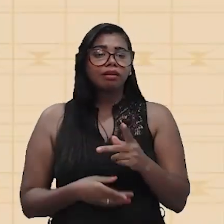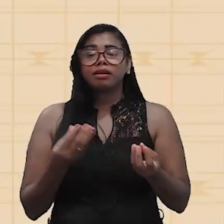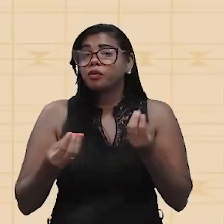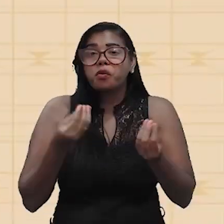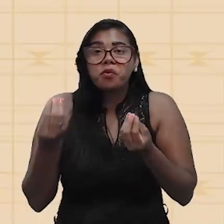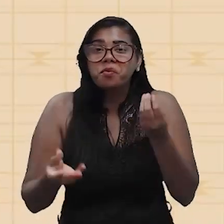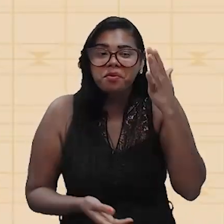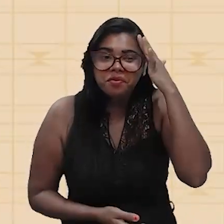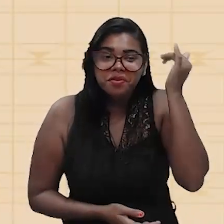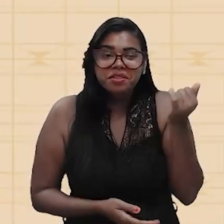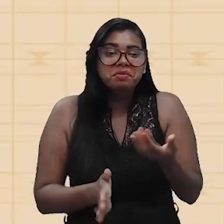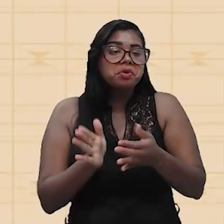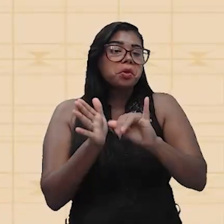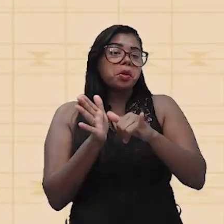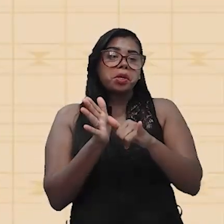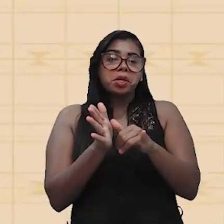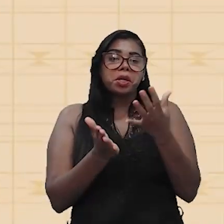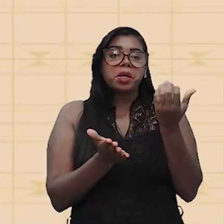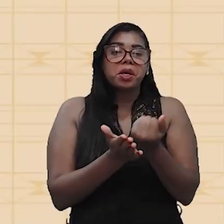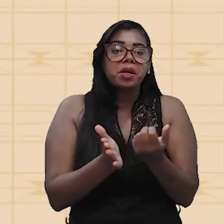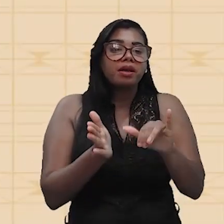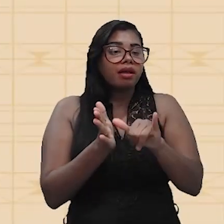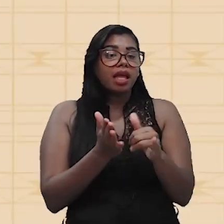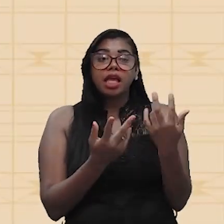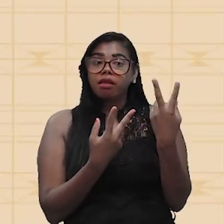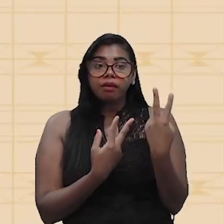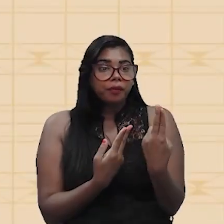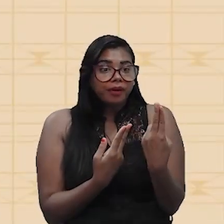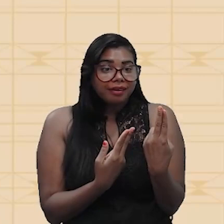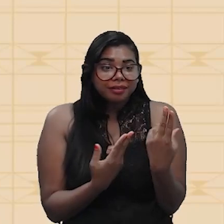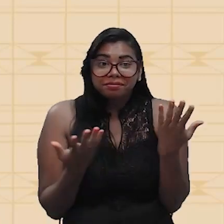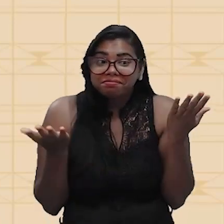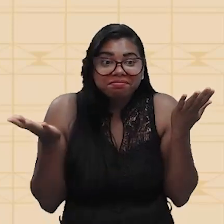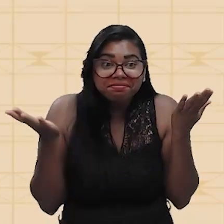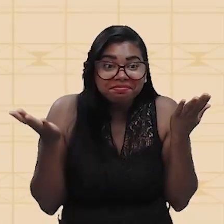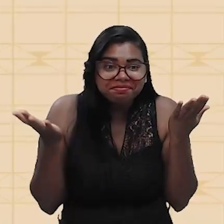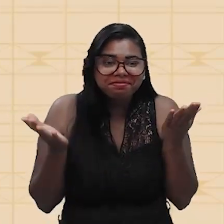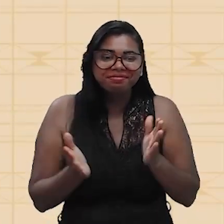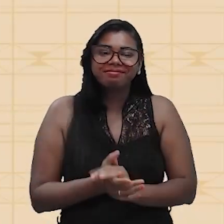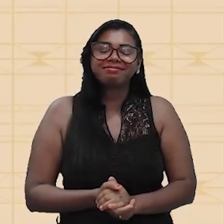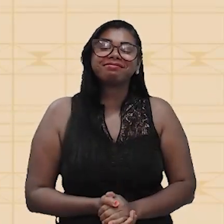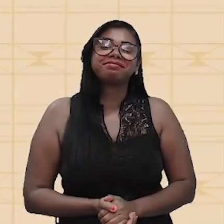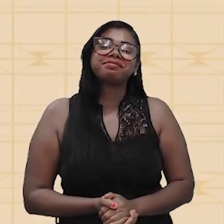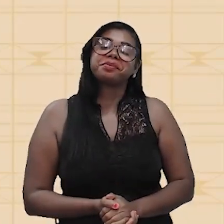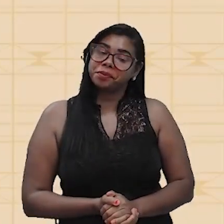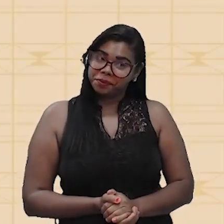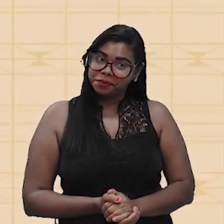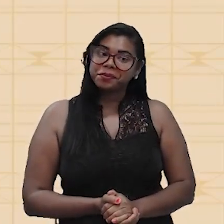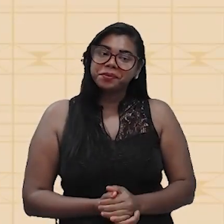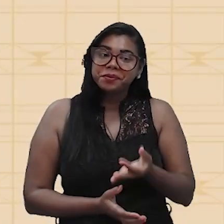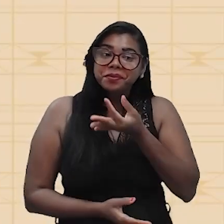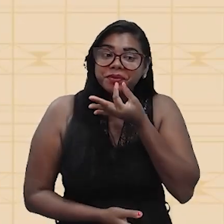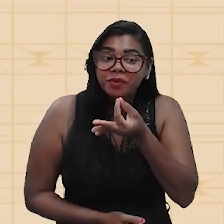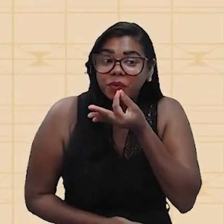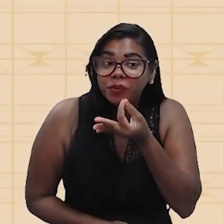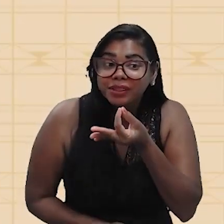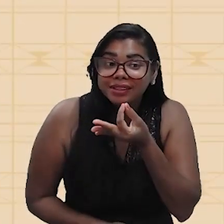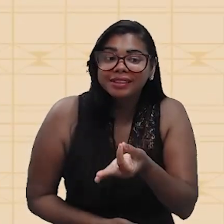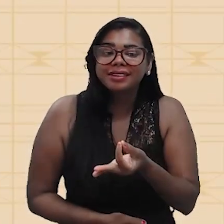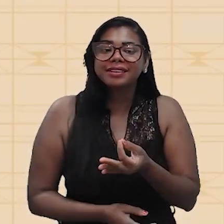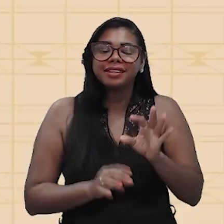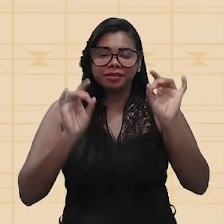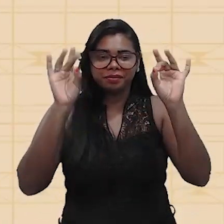que é receptor? É tudo igual, Paulinho. Pois é, mequetrefe. E aí eu vou te ensinar uma dica especial, que você só vai